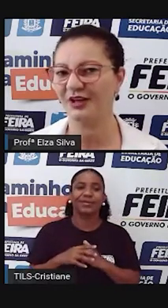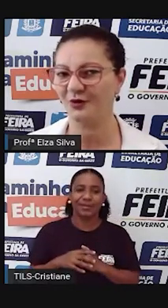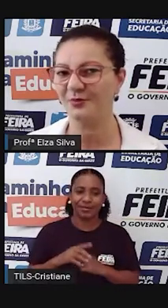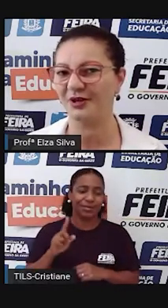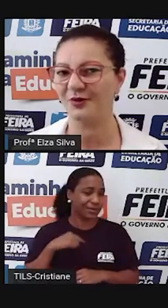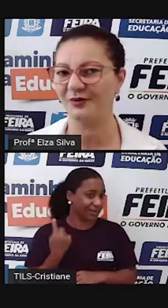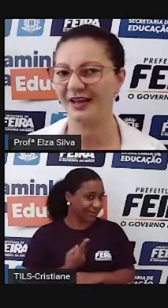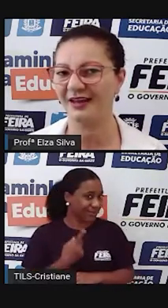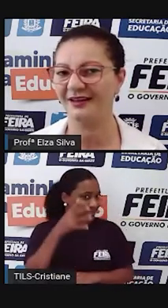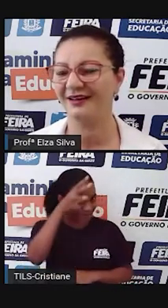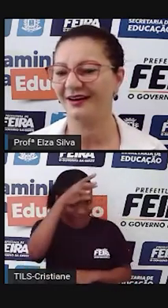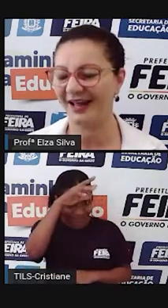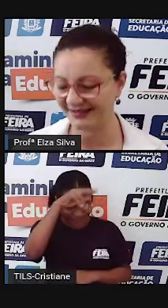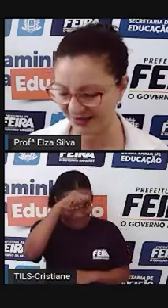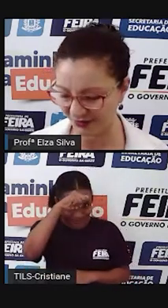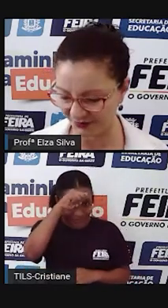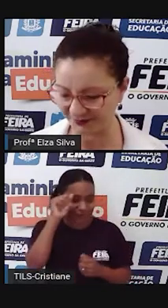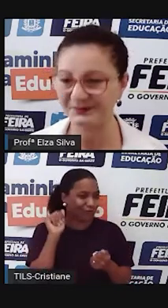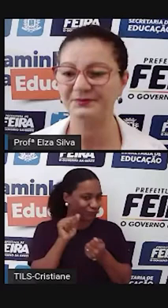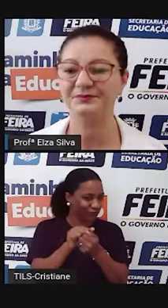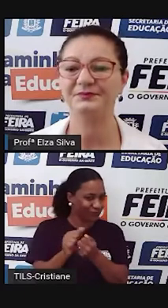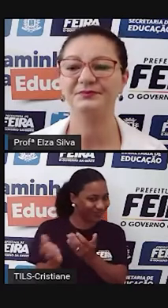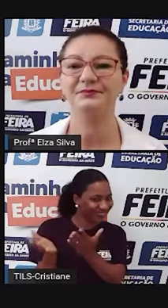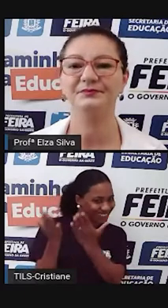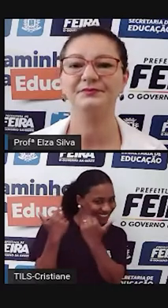vamos conferir comigo, ok? Let's go!